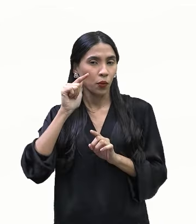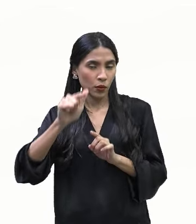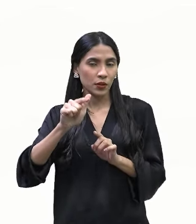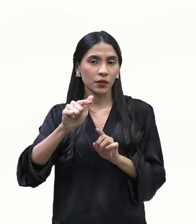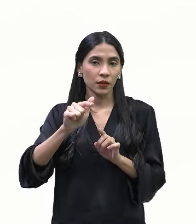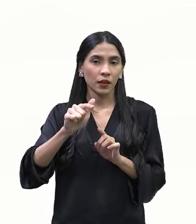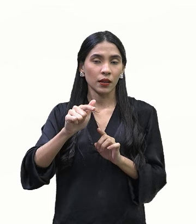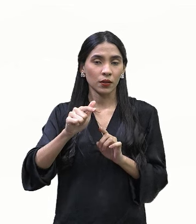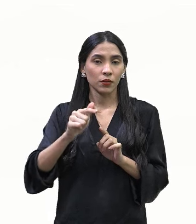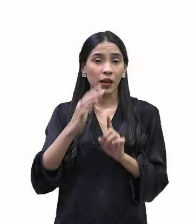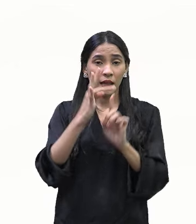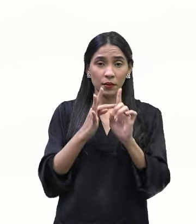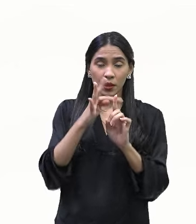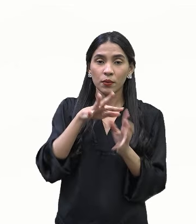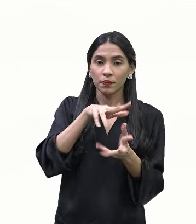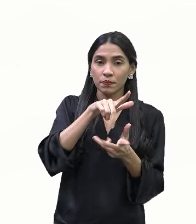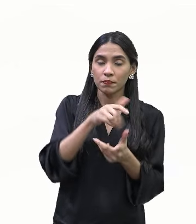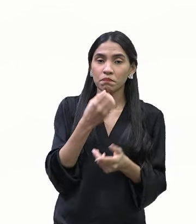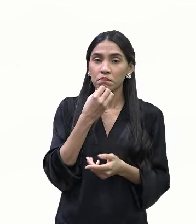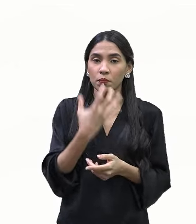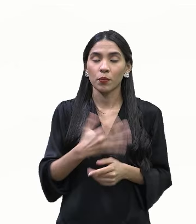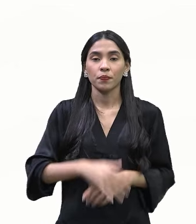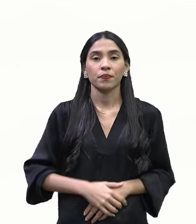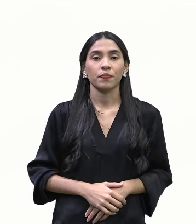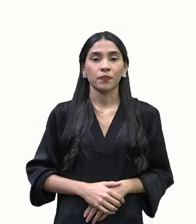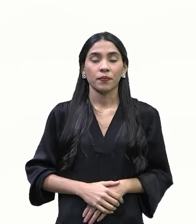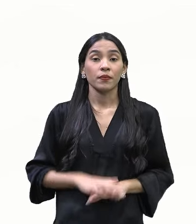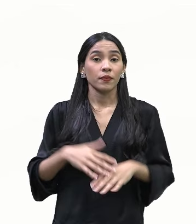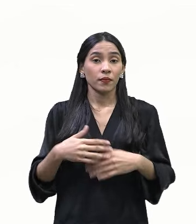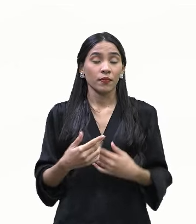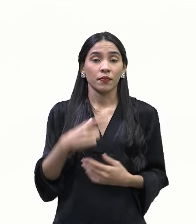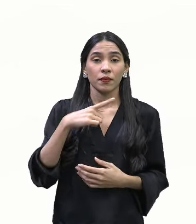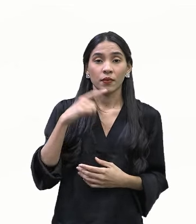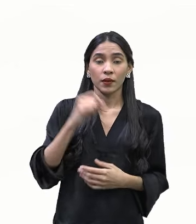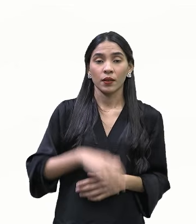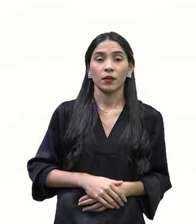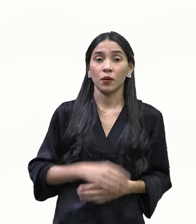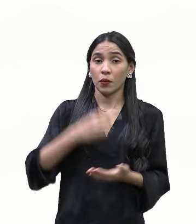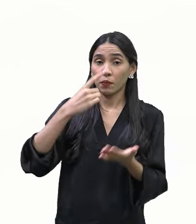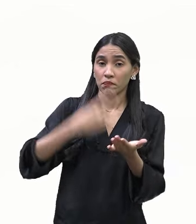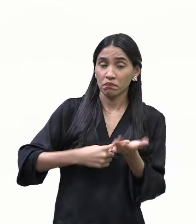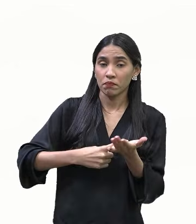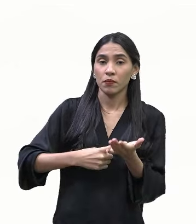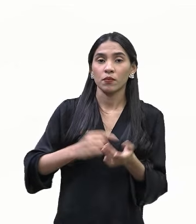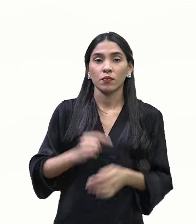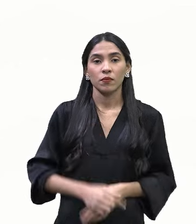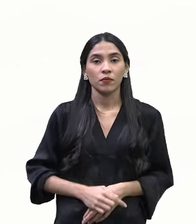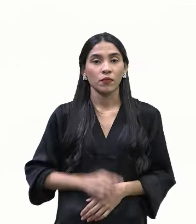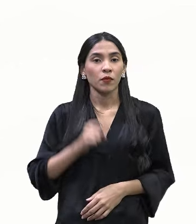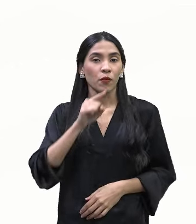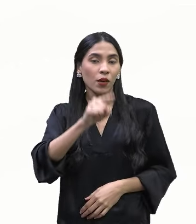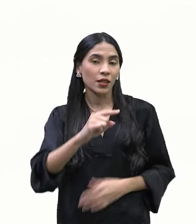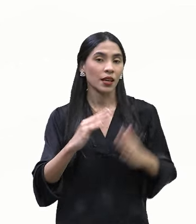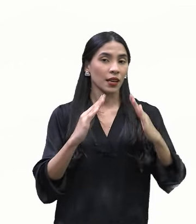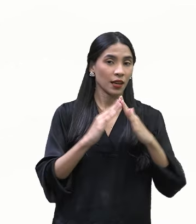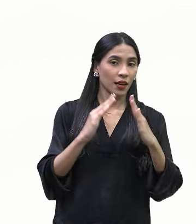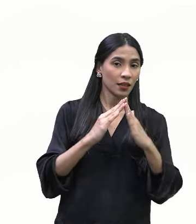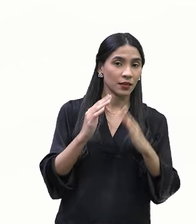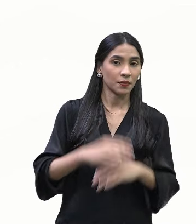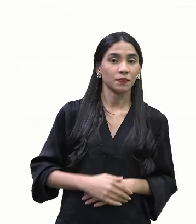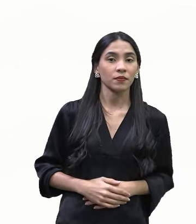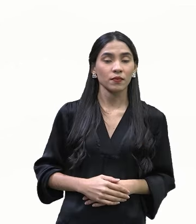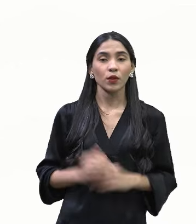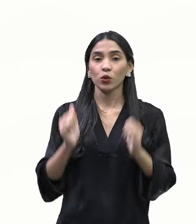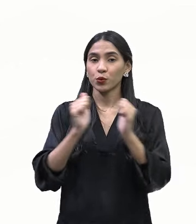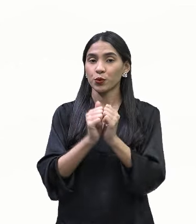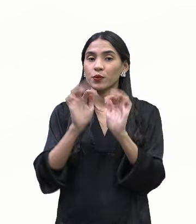manter a temperatura do planeta. Então nós temos um compromisso, você aí na sua casa, com